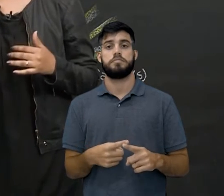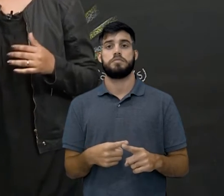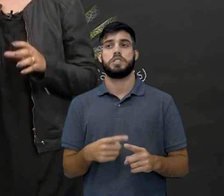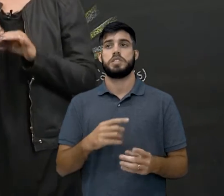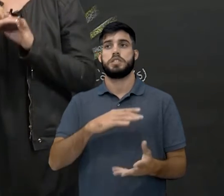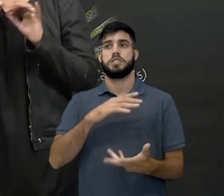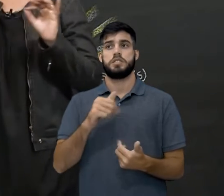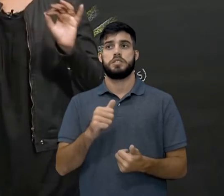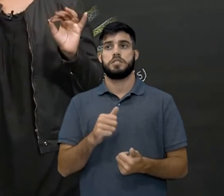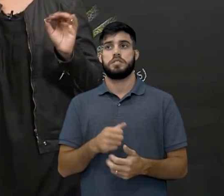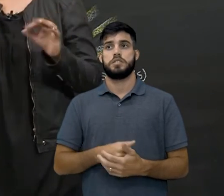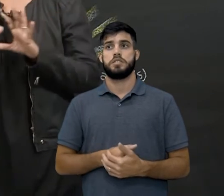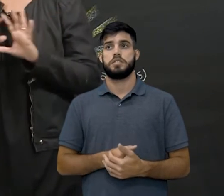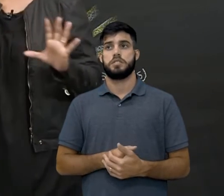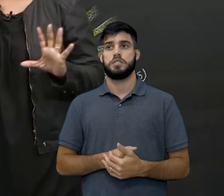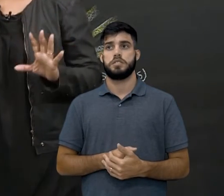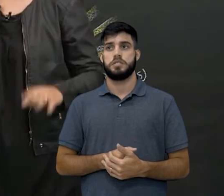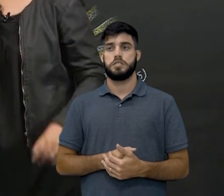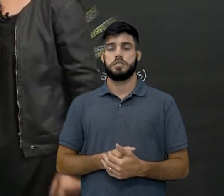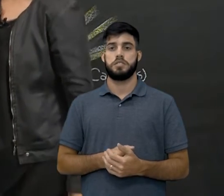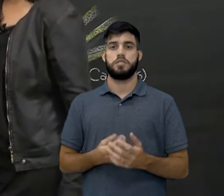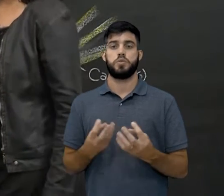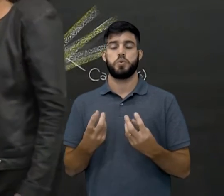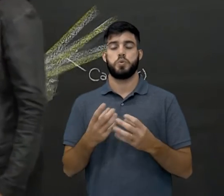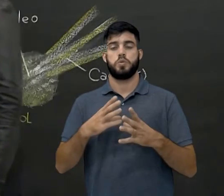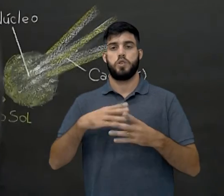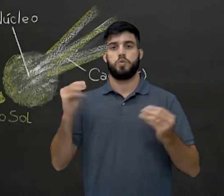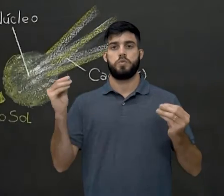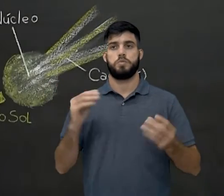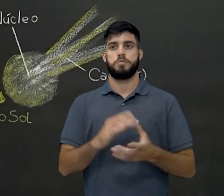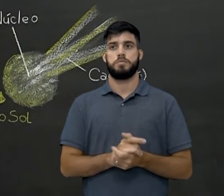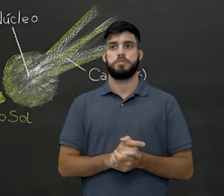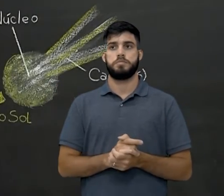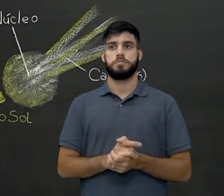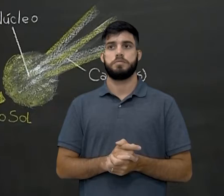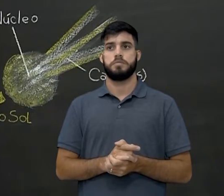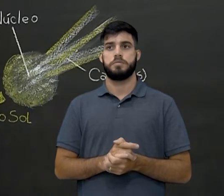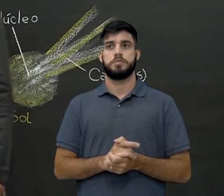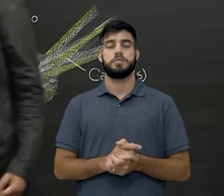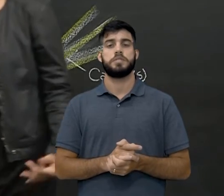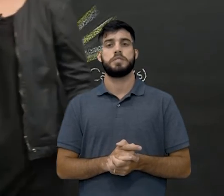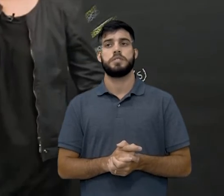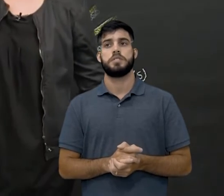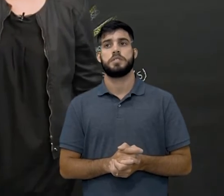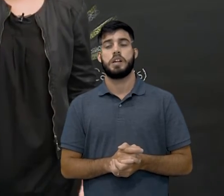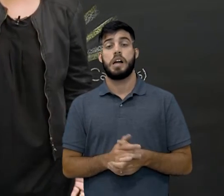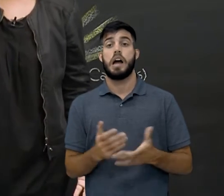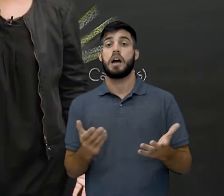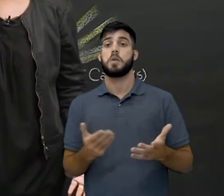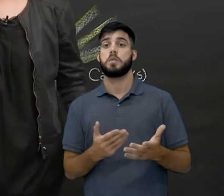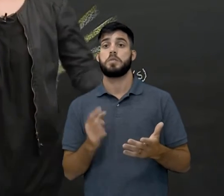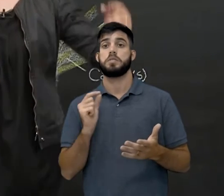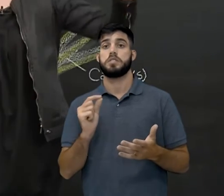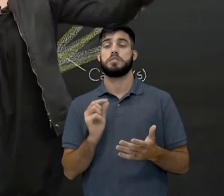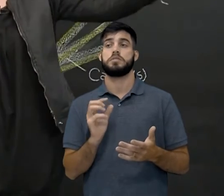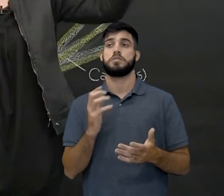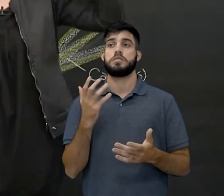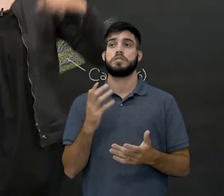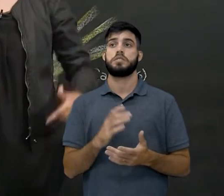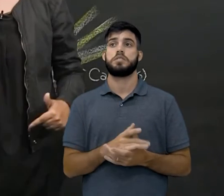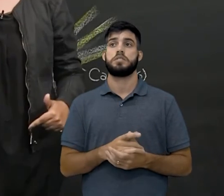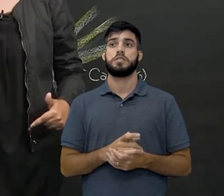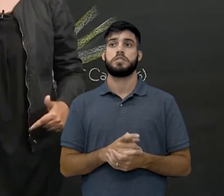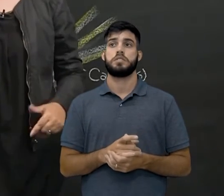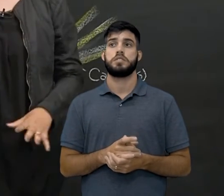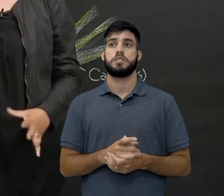Terra, temperatura, eles já se incendeiam e desaparecem. Então, estou falando de meteoro. Agora, eventualmente, de